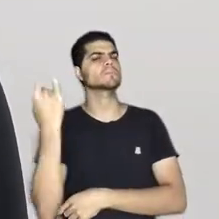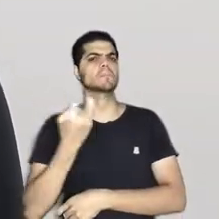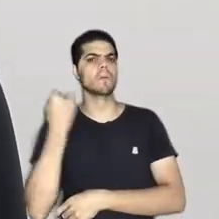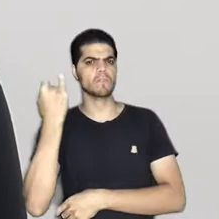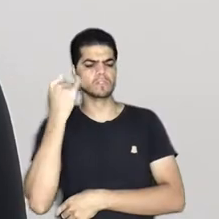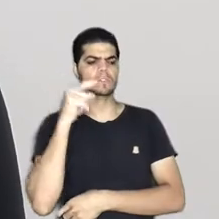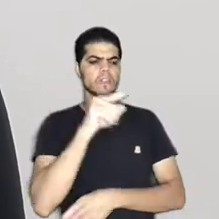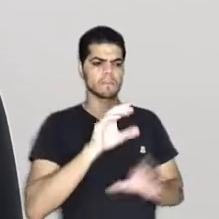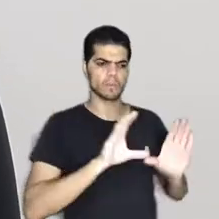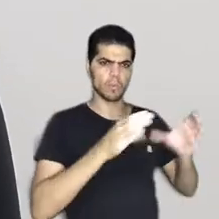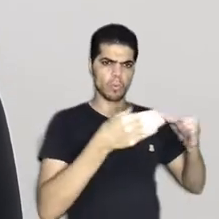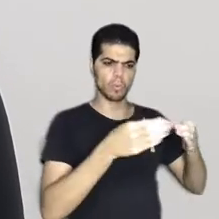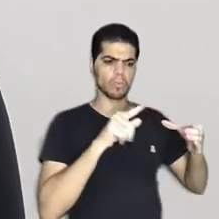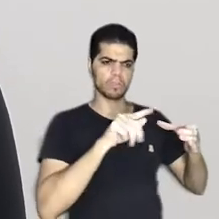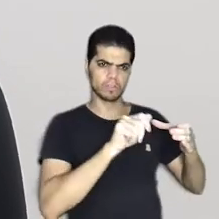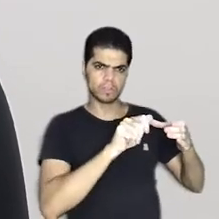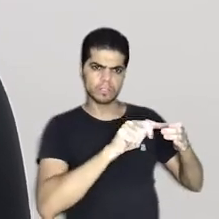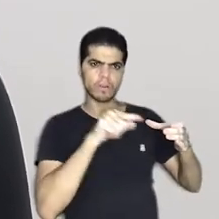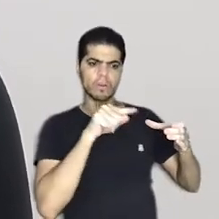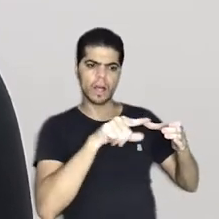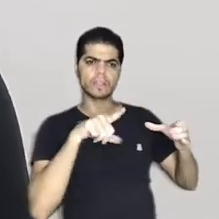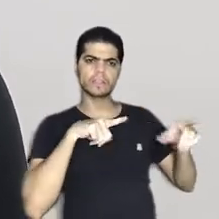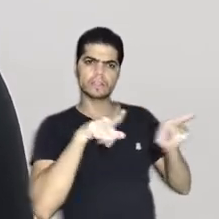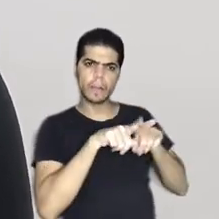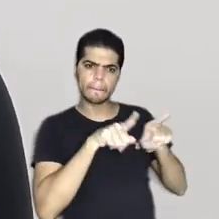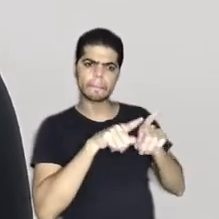que a maçonaria vai também